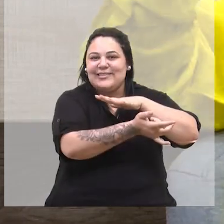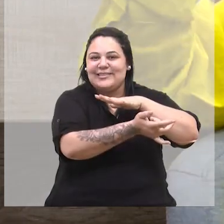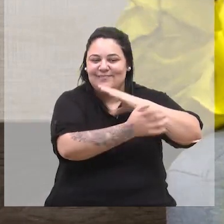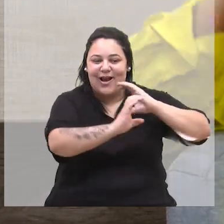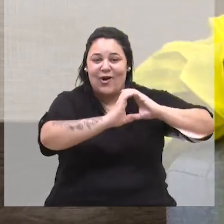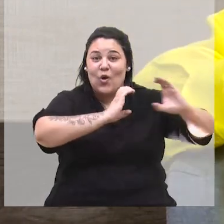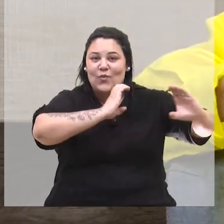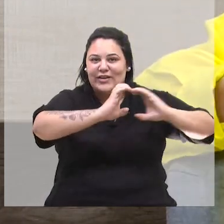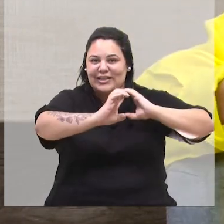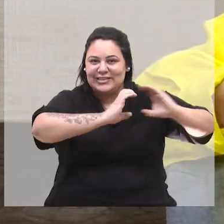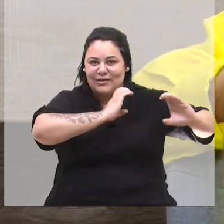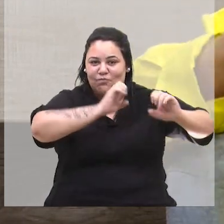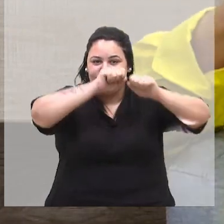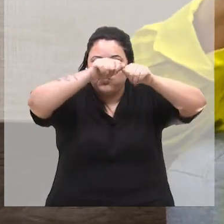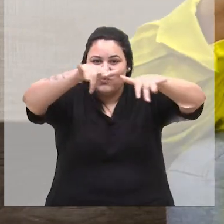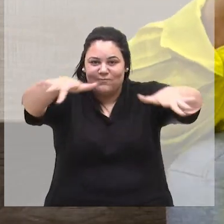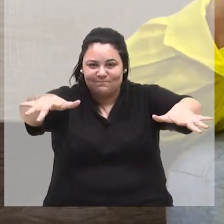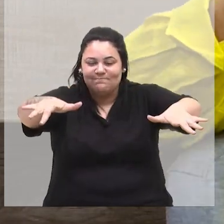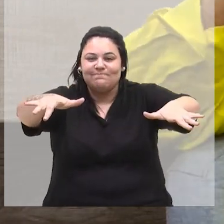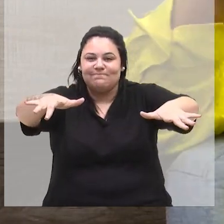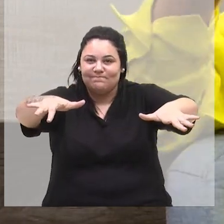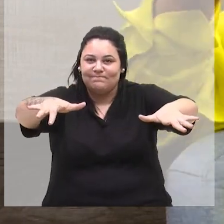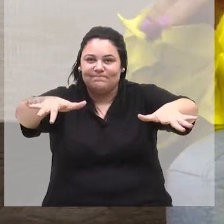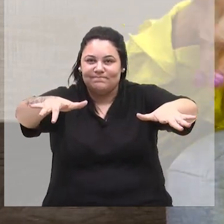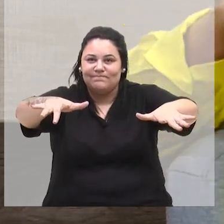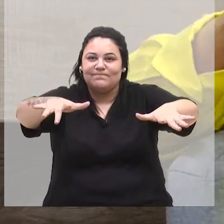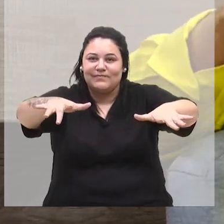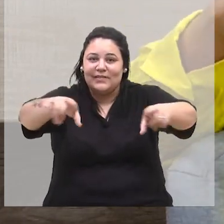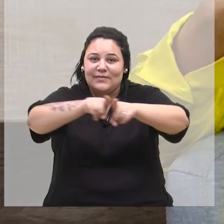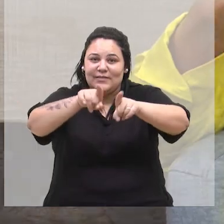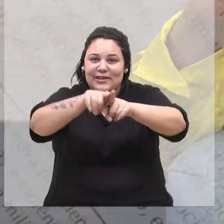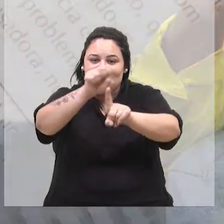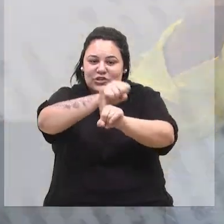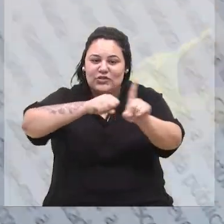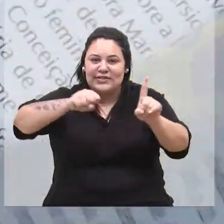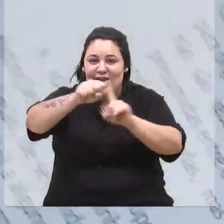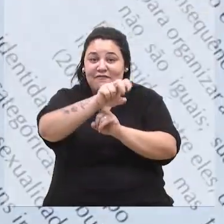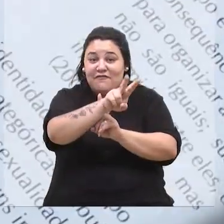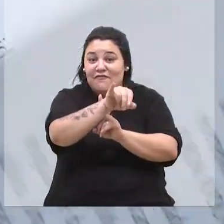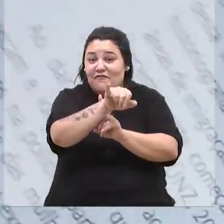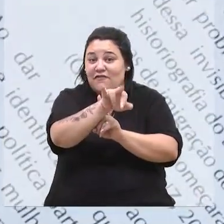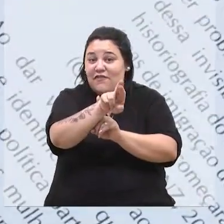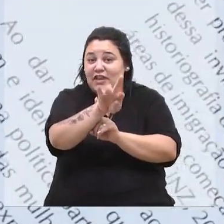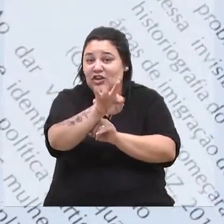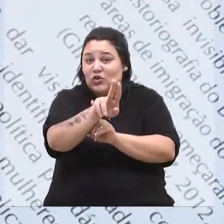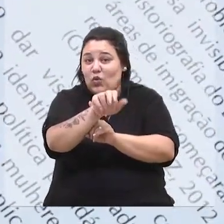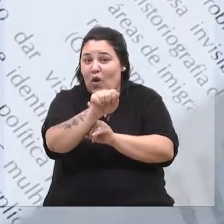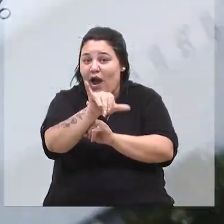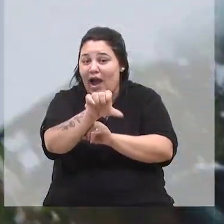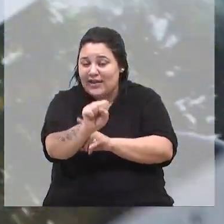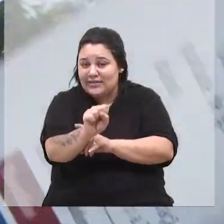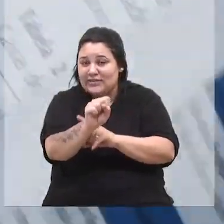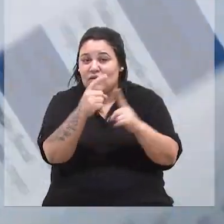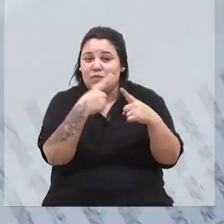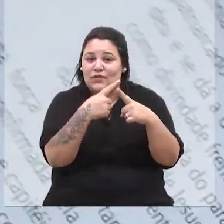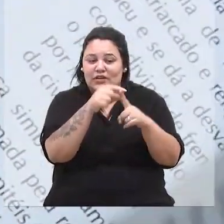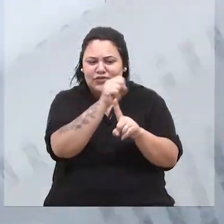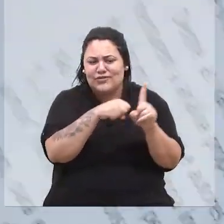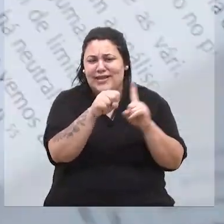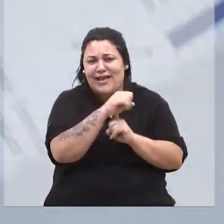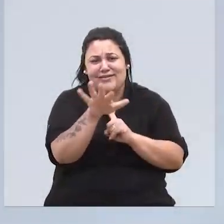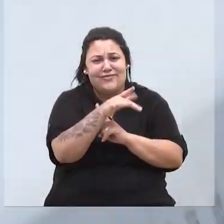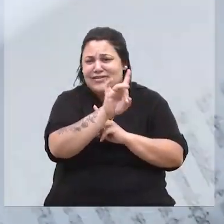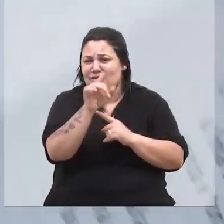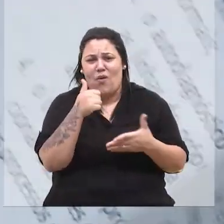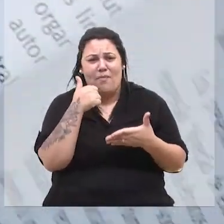suas formas de comunicação, através de todas as redes que não são sociais, das redes virtuais, porque sociais